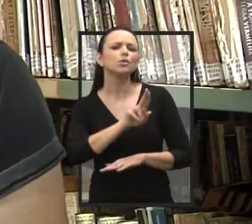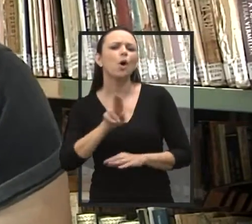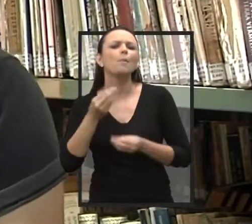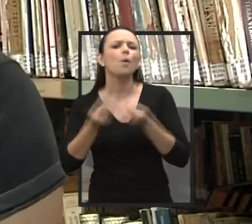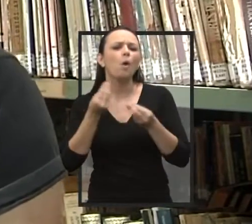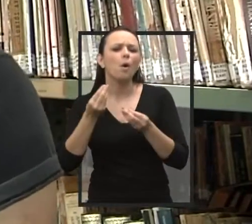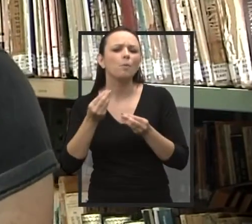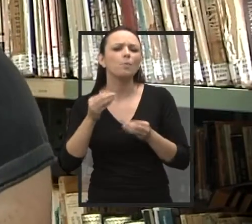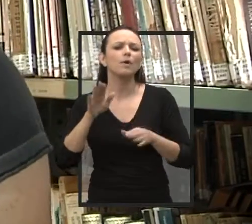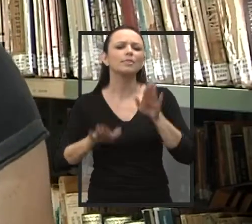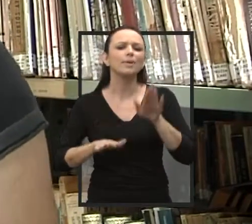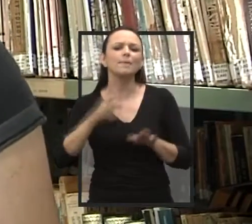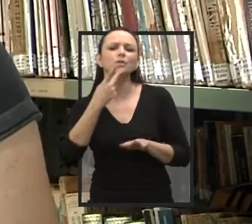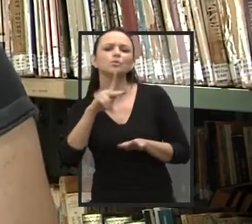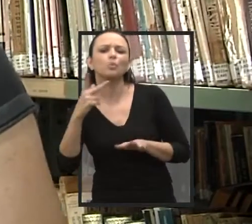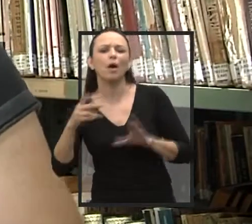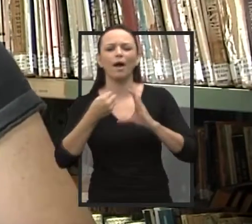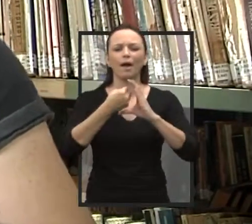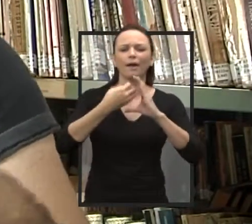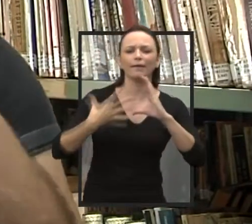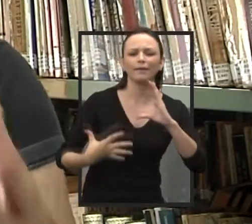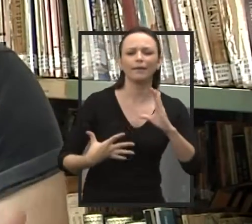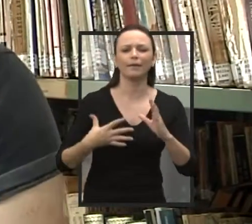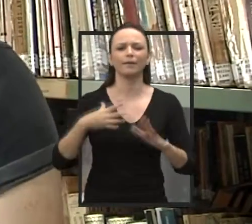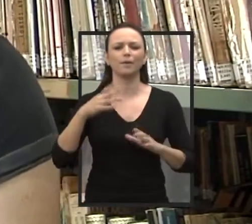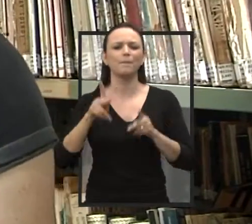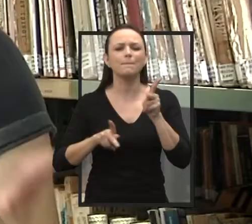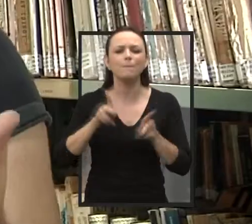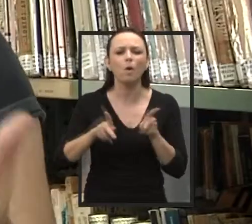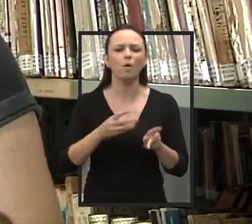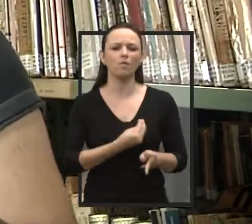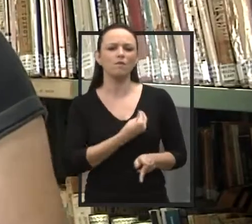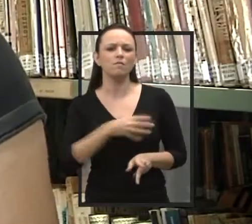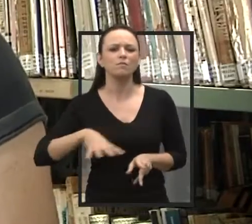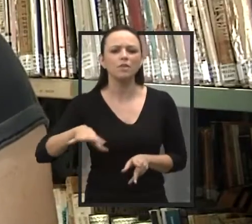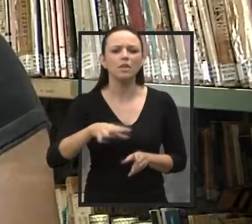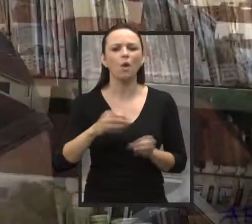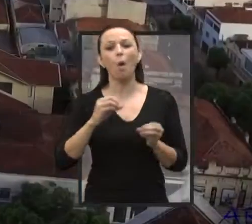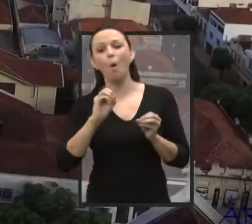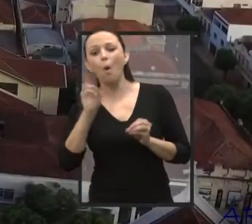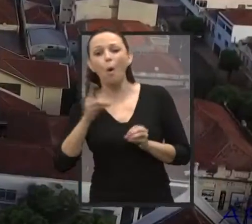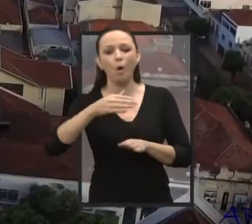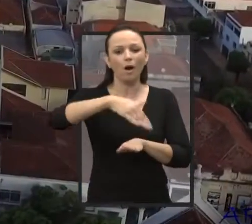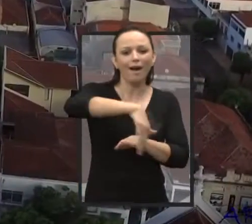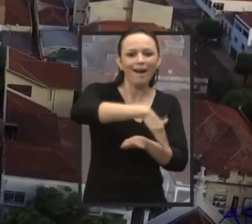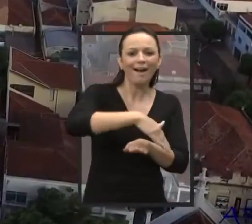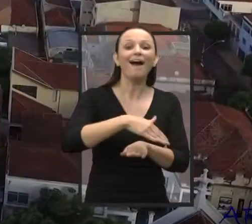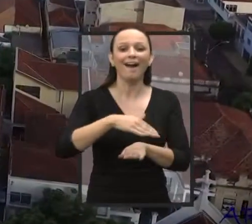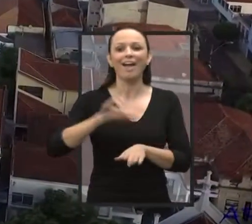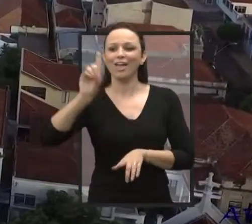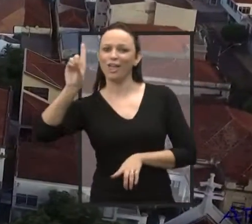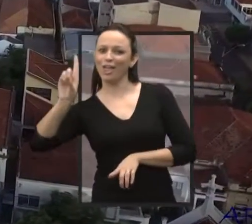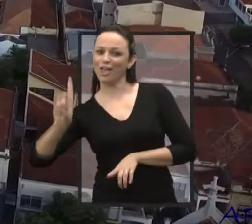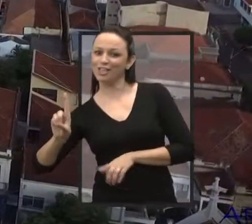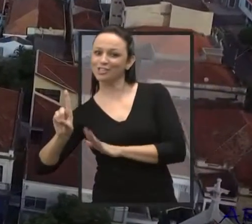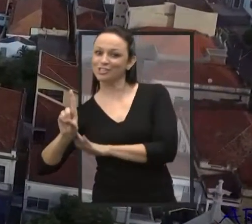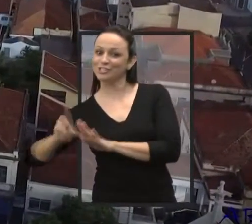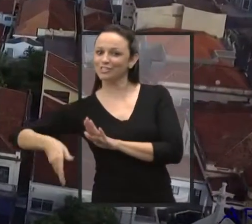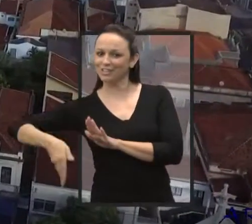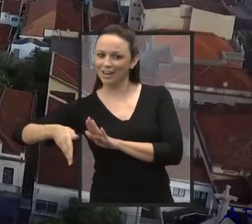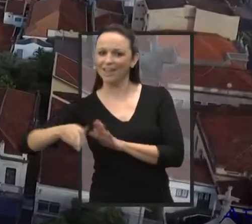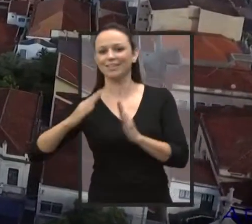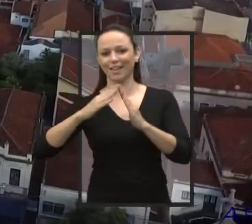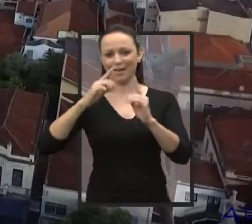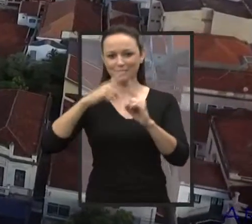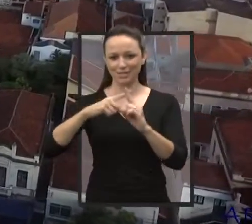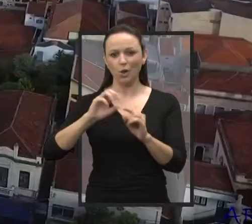acordo com características, ou com as pessoas que povoaram, no caso do posicionamento, que é o caso da Rua Edgar Ferraz, rua direita, está à direita